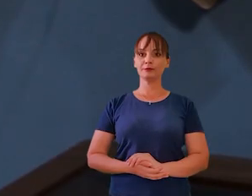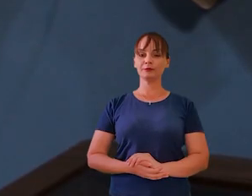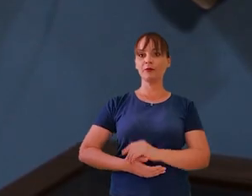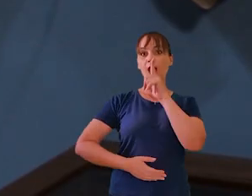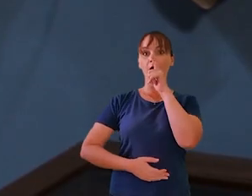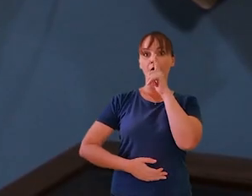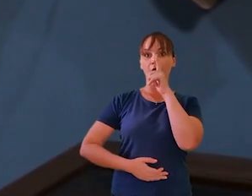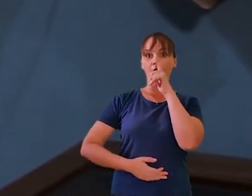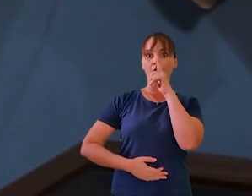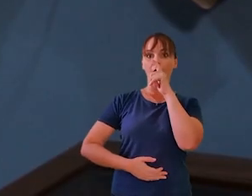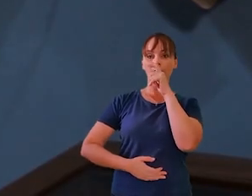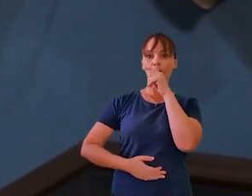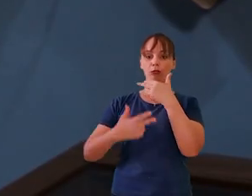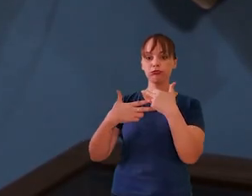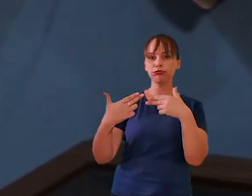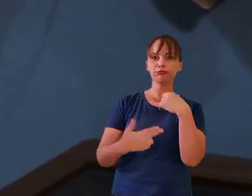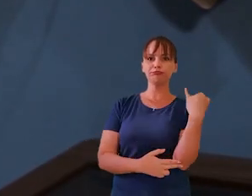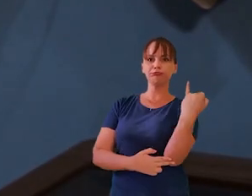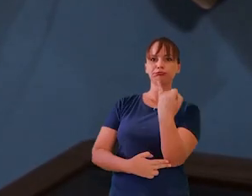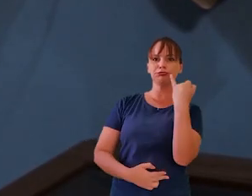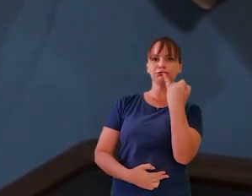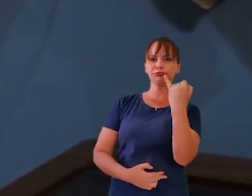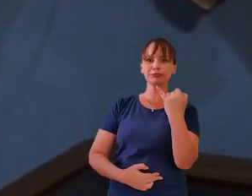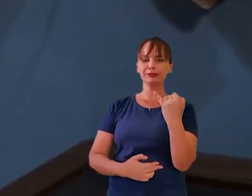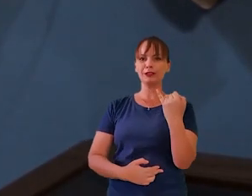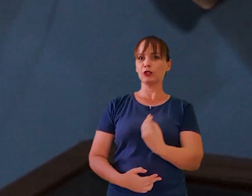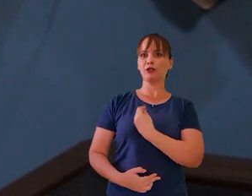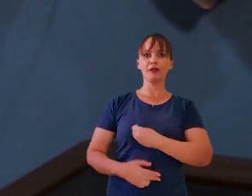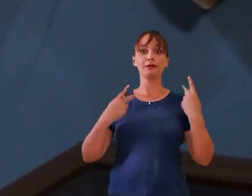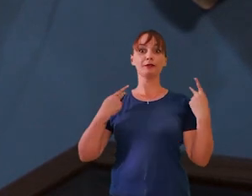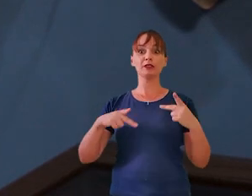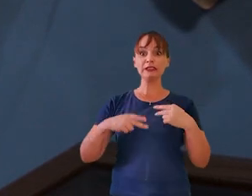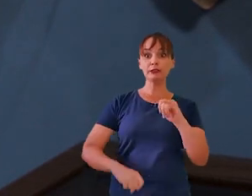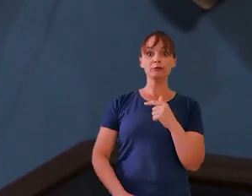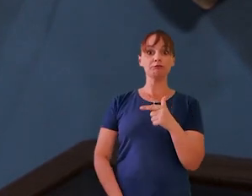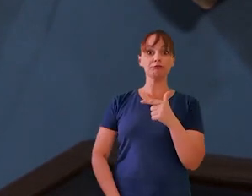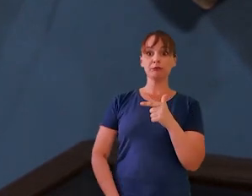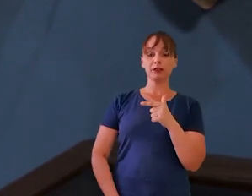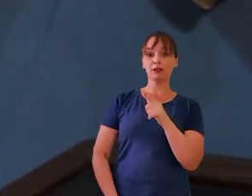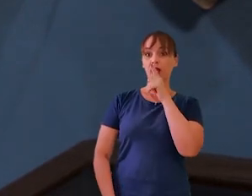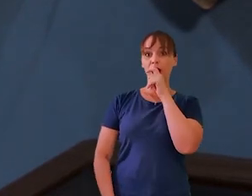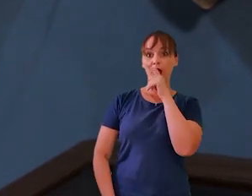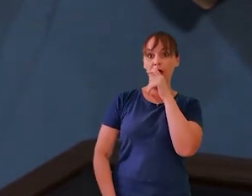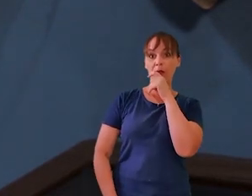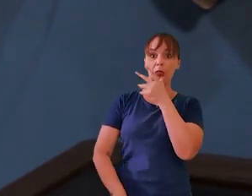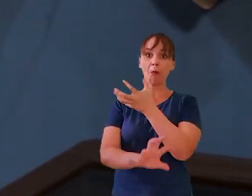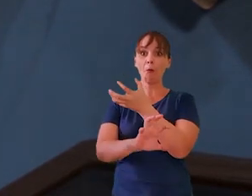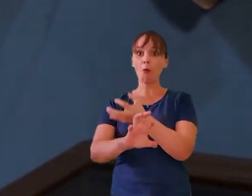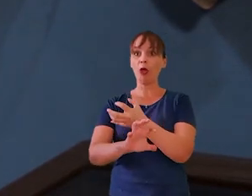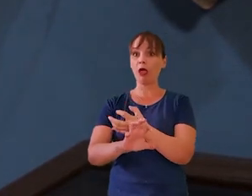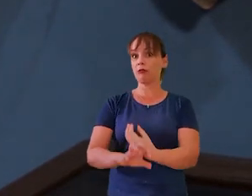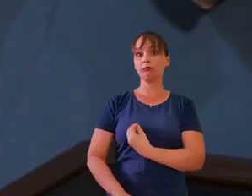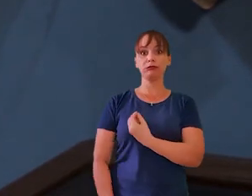A água é um recurso natural essencial para a nossa vida. Sem ela, não existiria vida. Bom, pelo menos